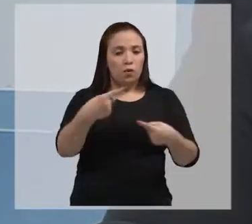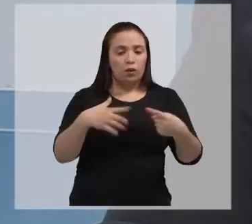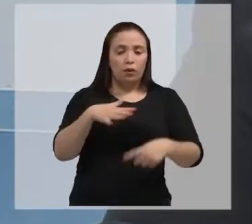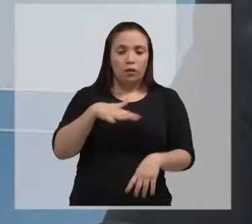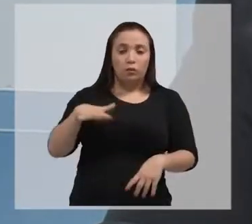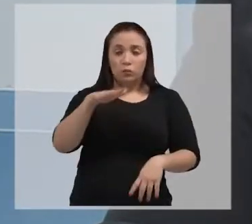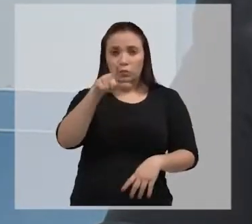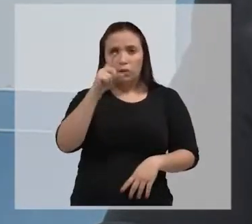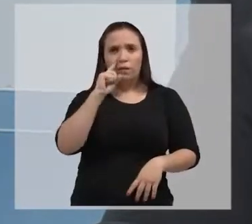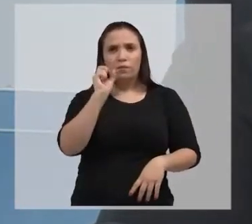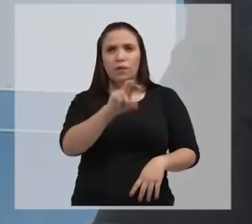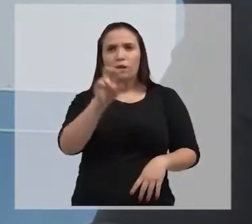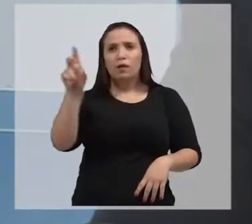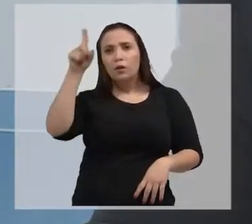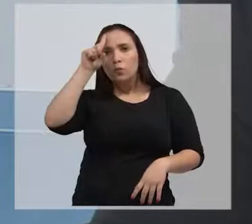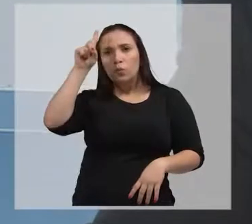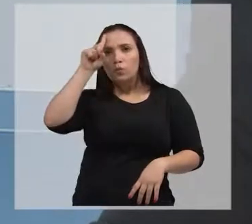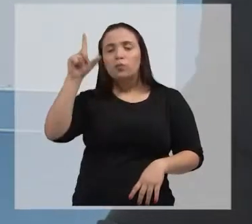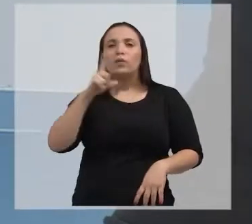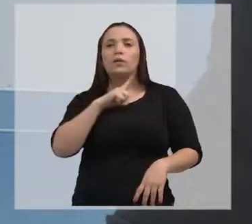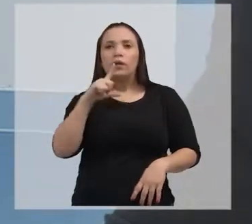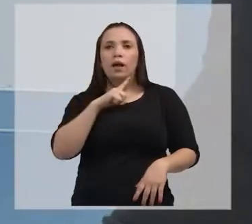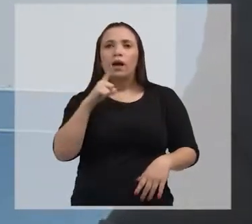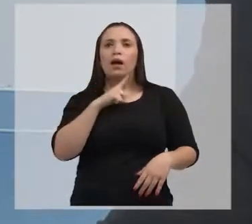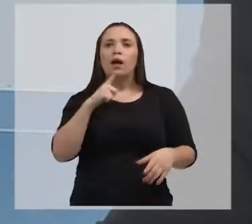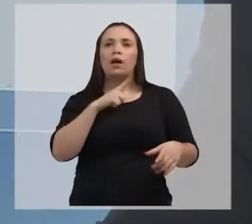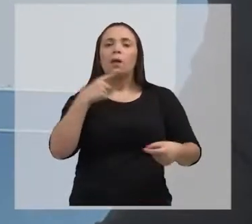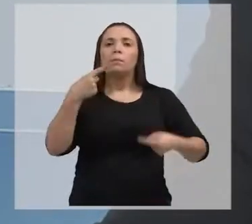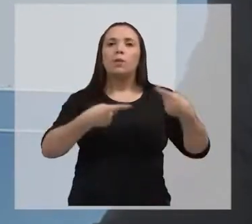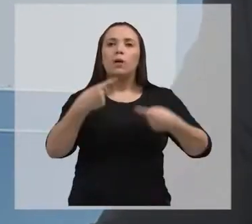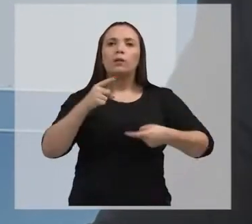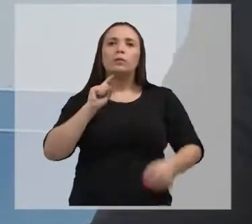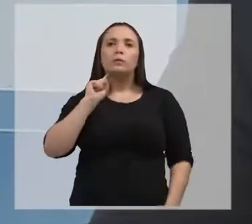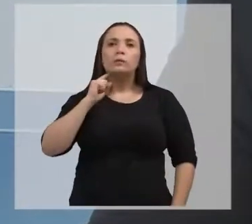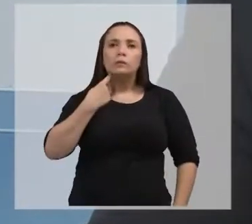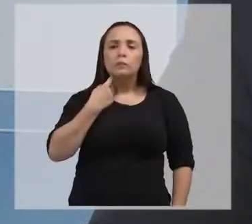que todos os dias é mostrado políticos corruptos, políticos